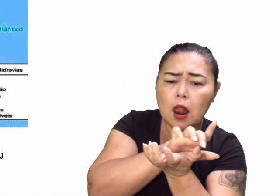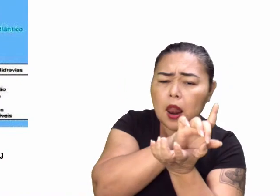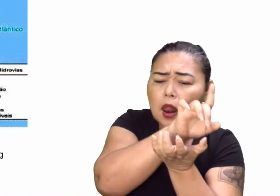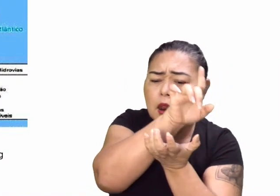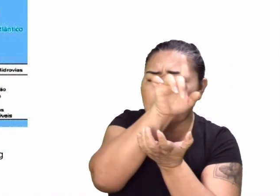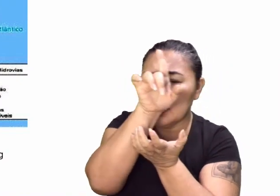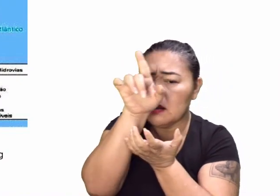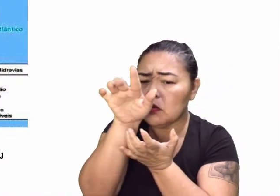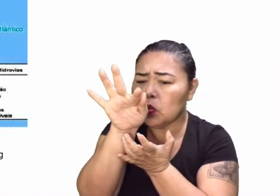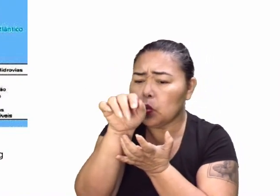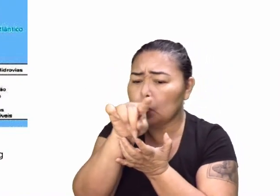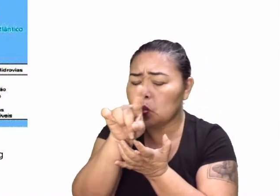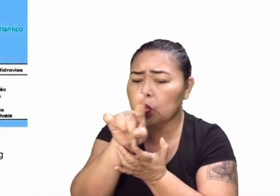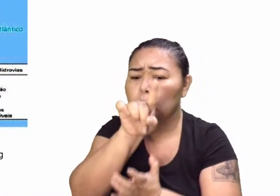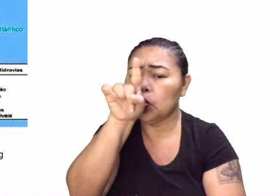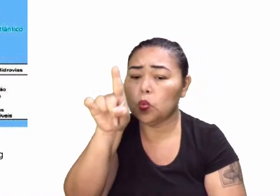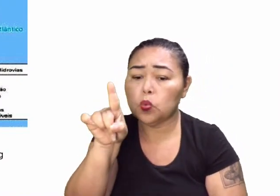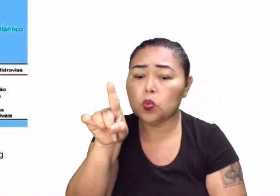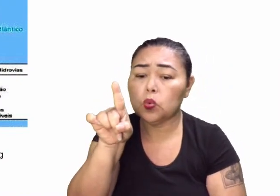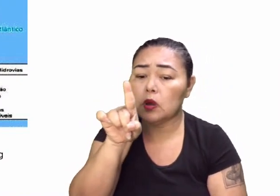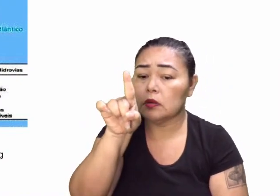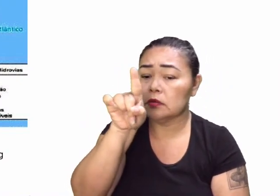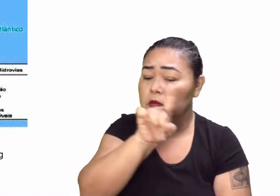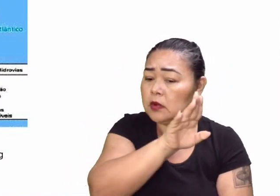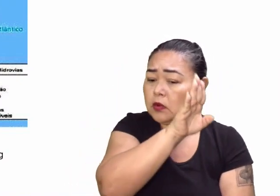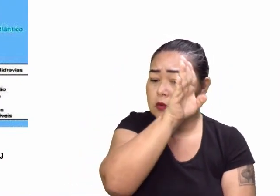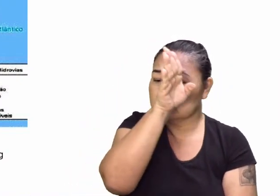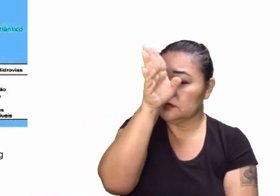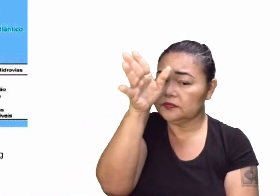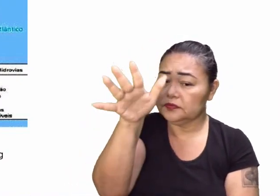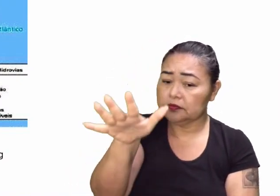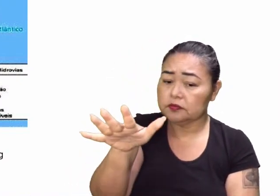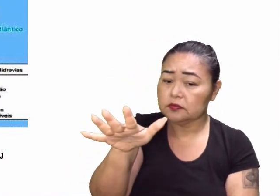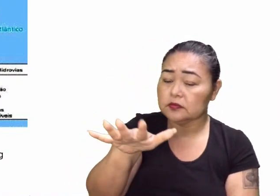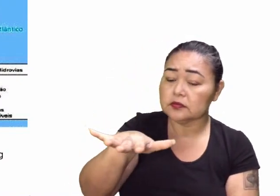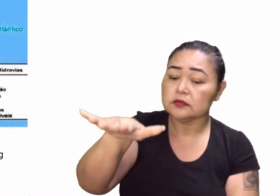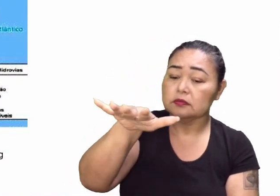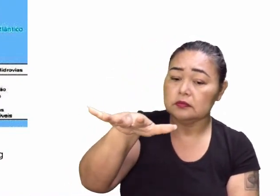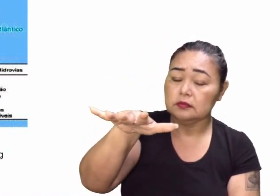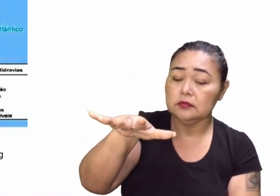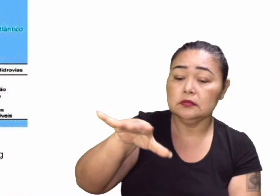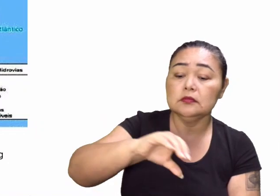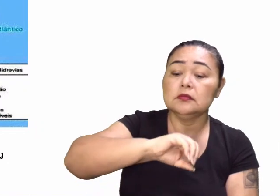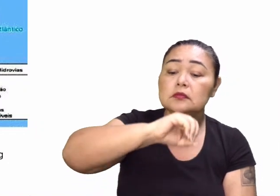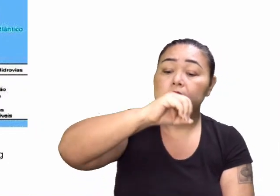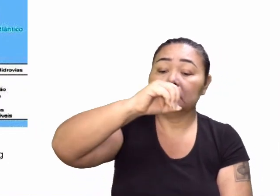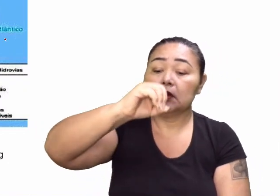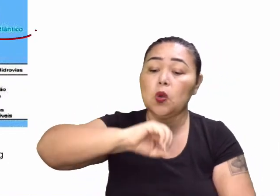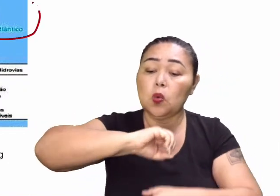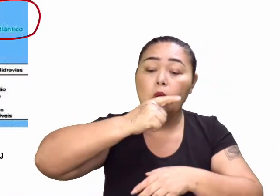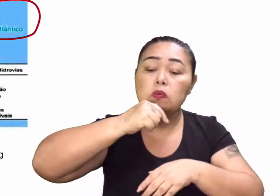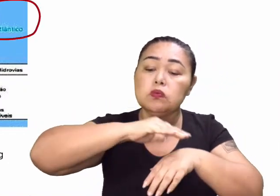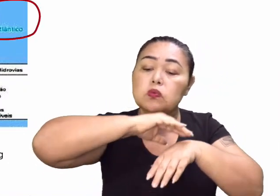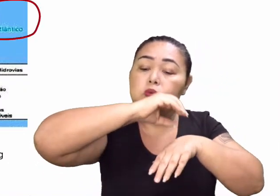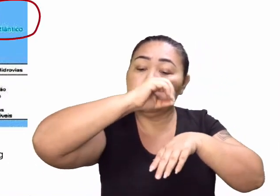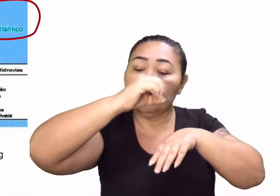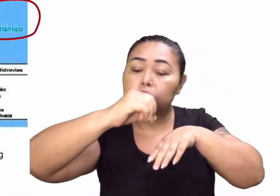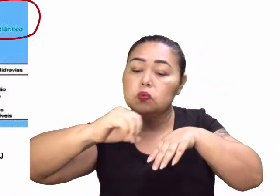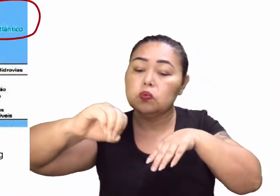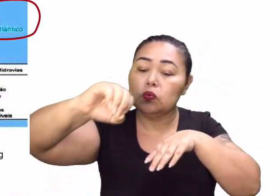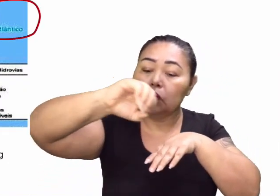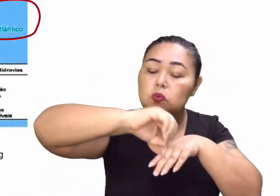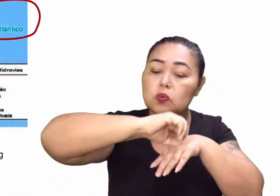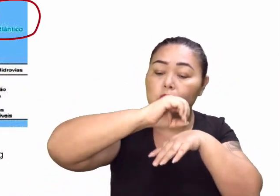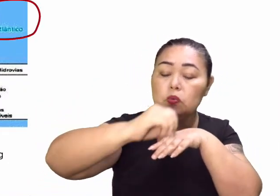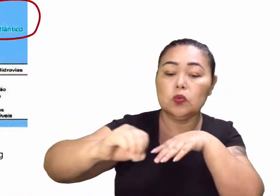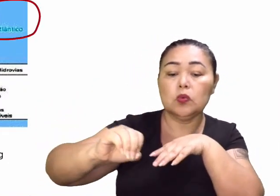né, lá na foz a foz dele vai desaguar onde? Lá no Oceano Atlântico, litoral do